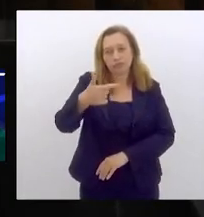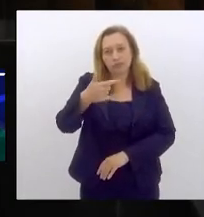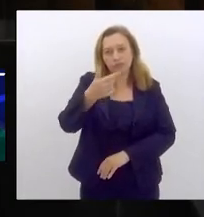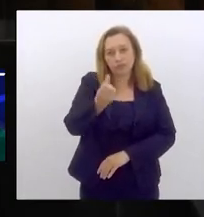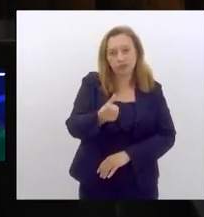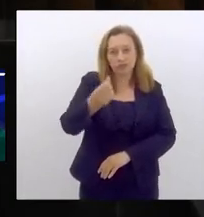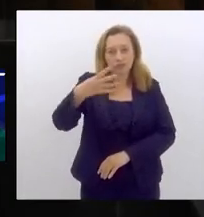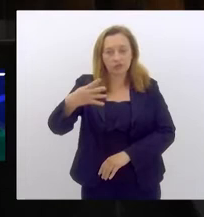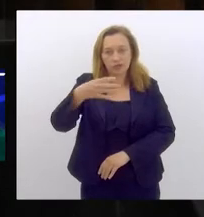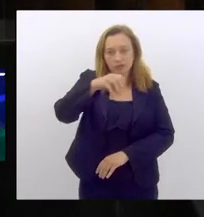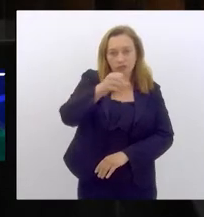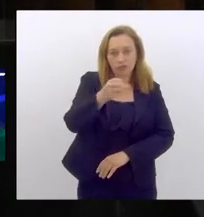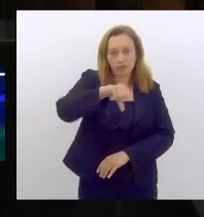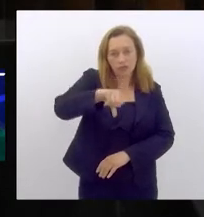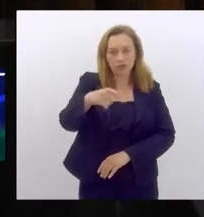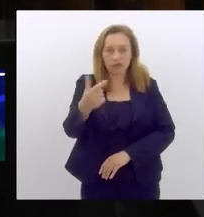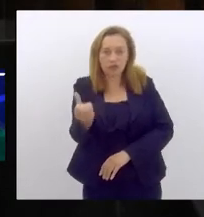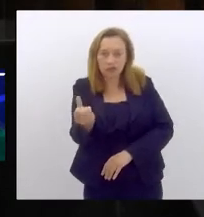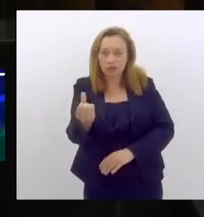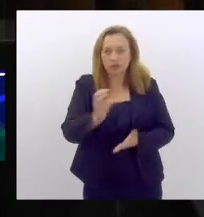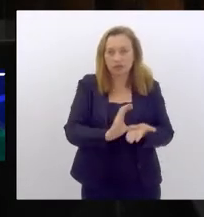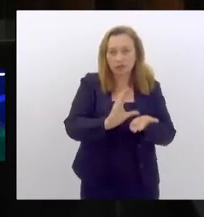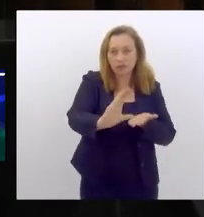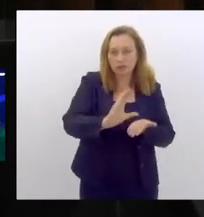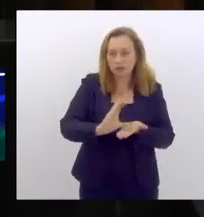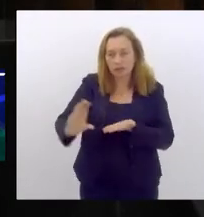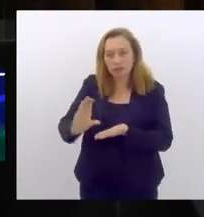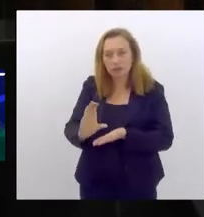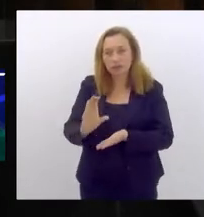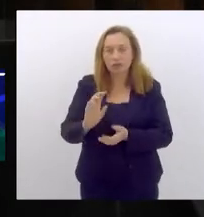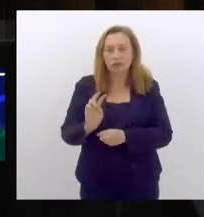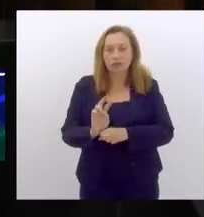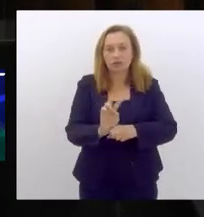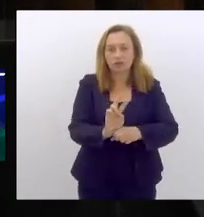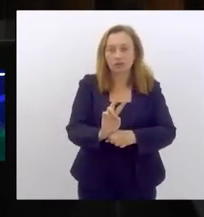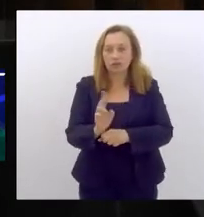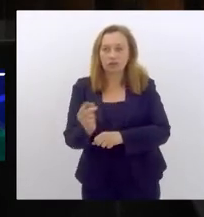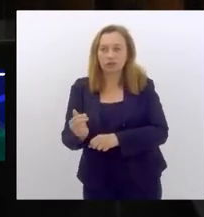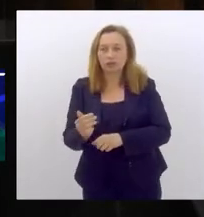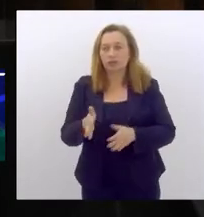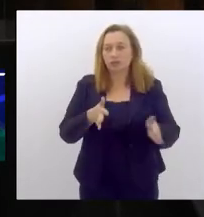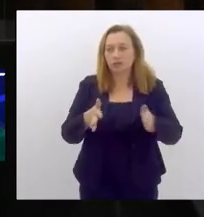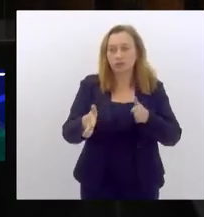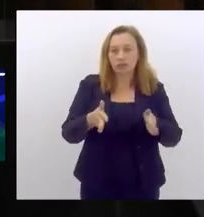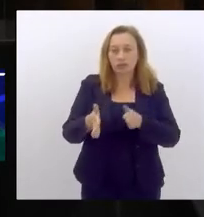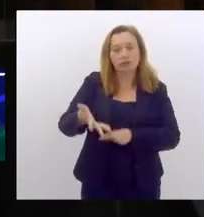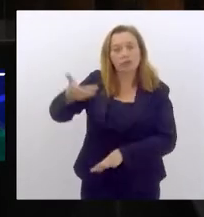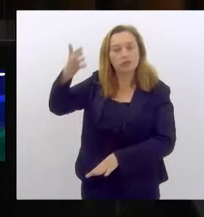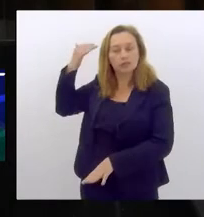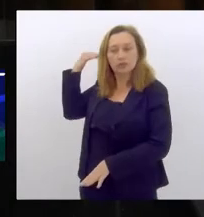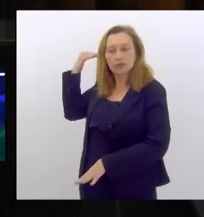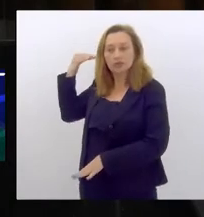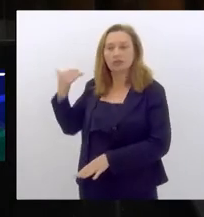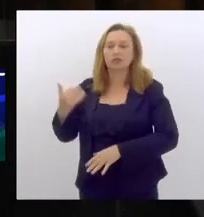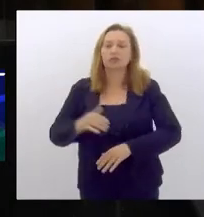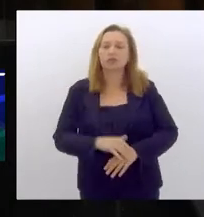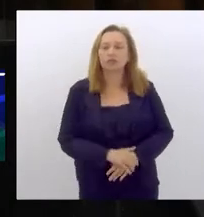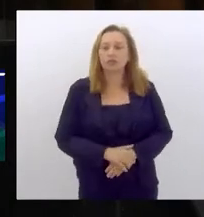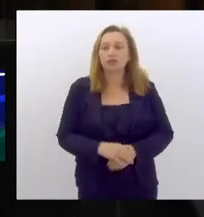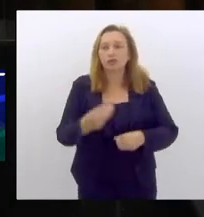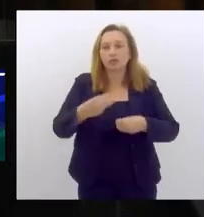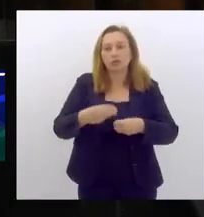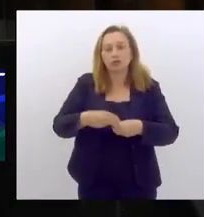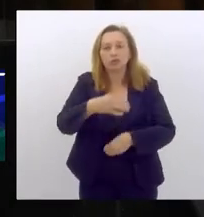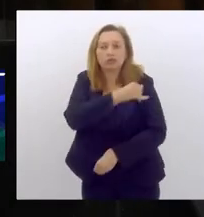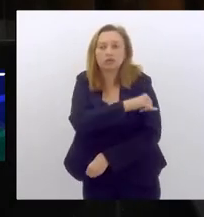2664/96. E o repasse de créditos pertinentes aos períodos passados, atribuindo-se ao município